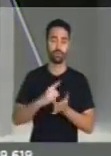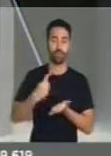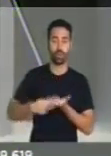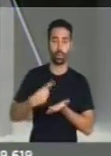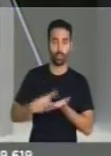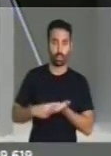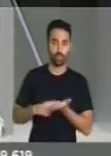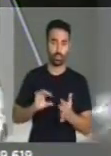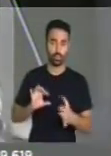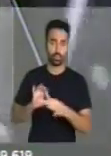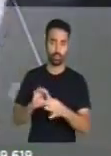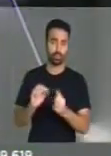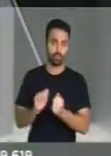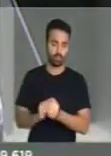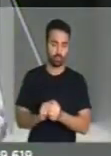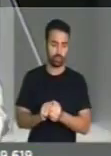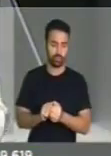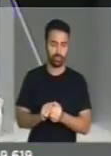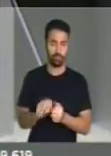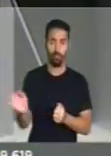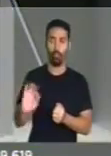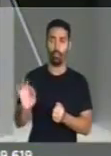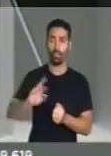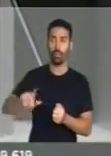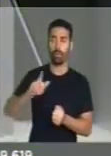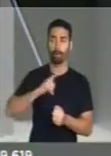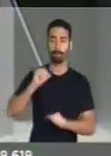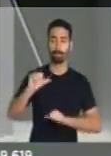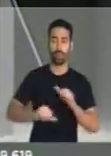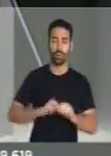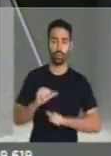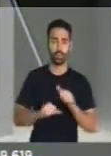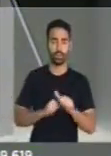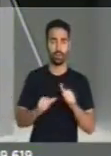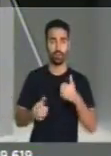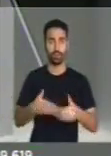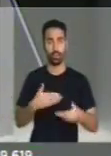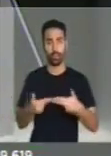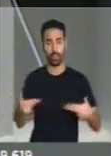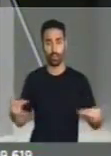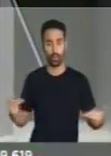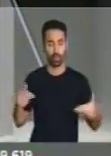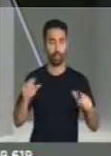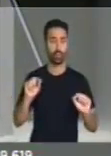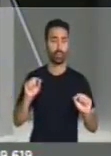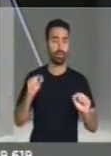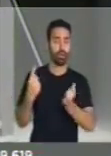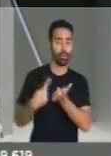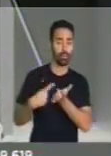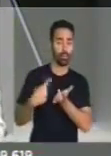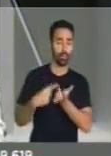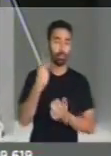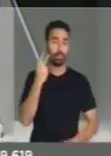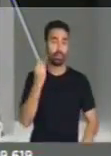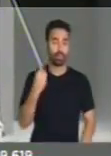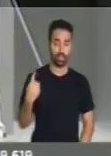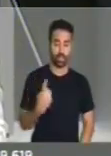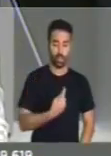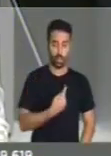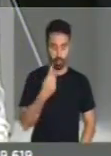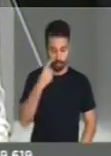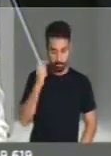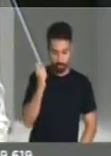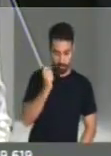acordados com eles e não alterar qualquer ponto do que foi acordado para que nós